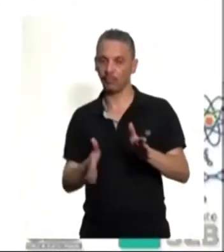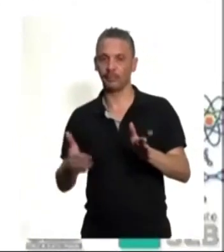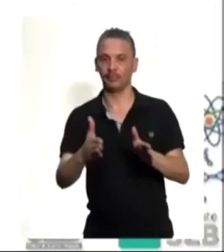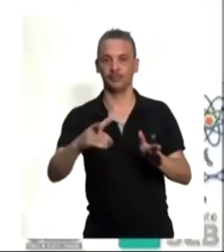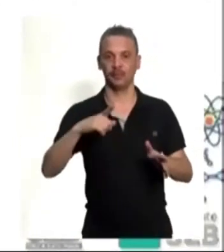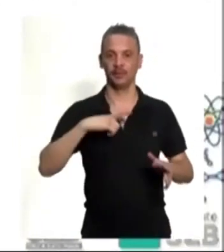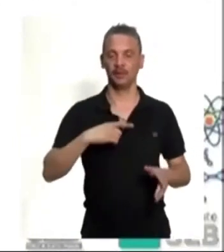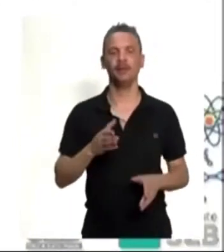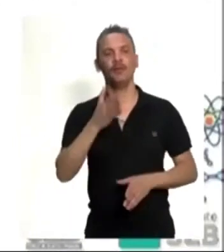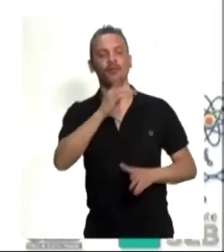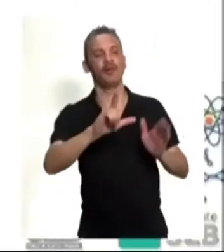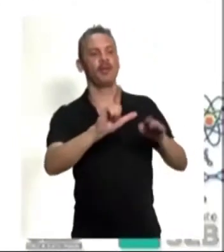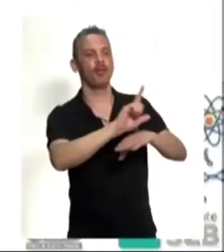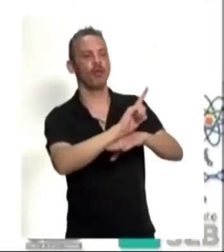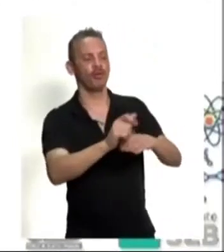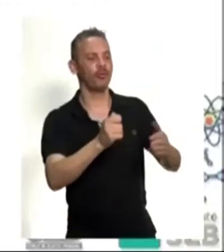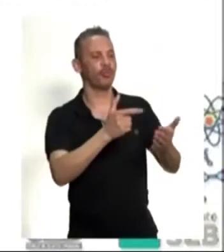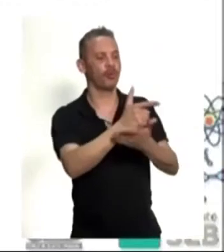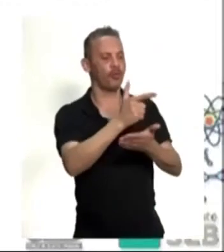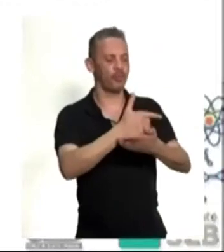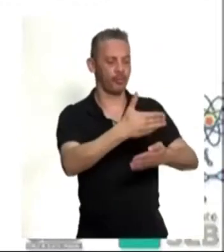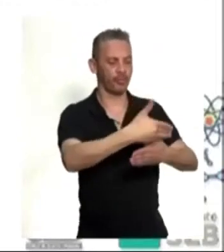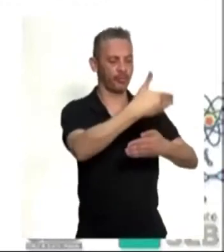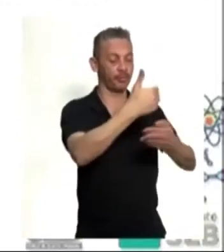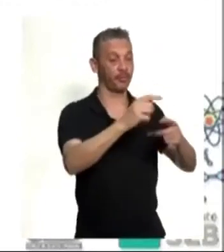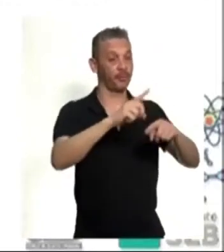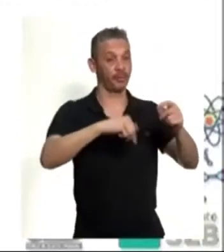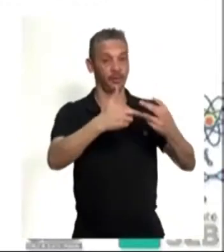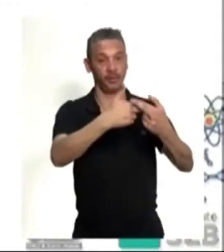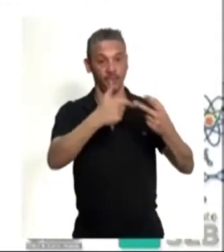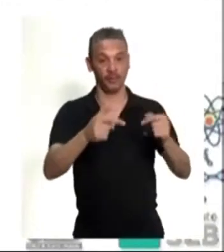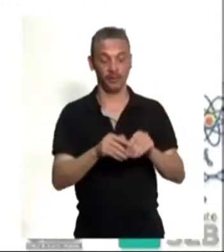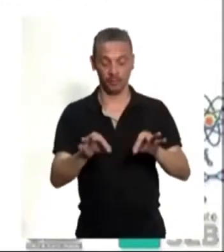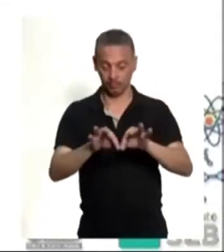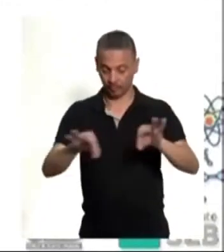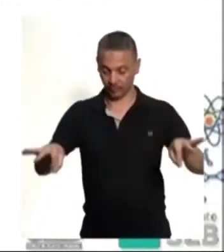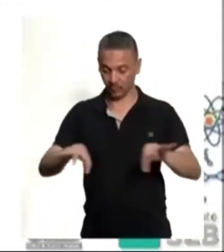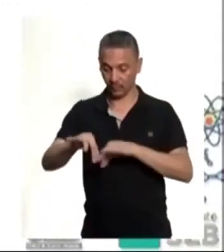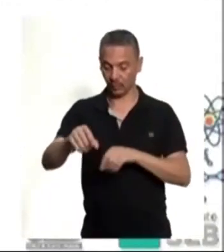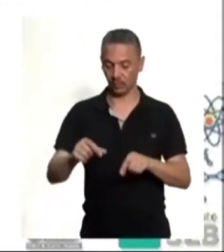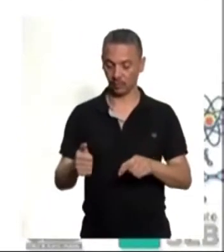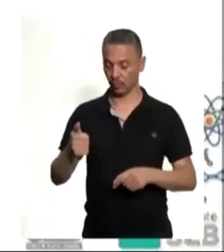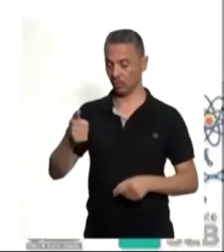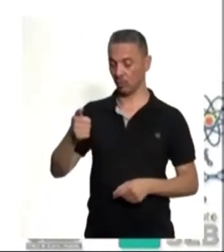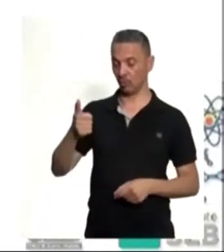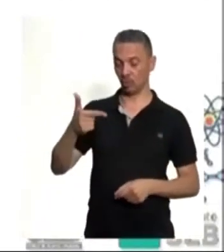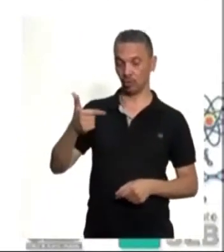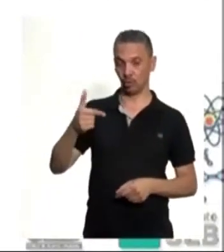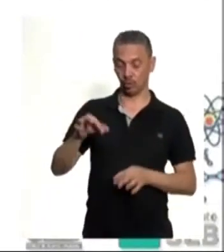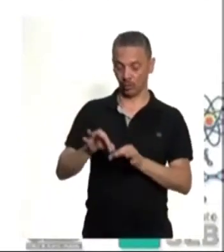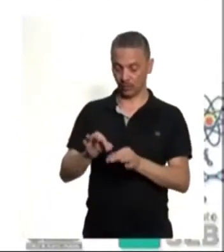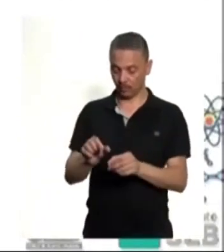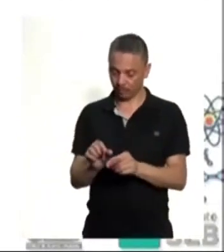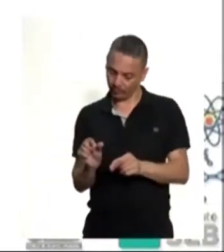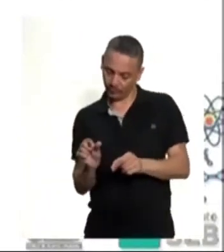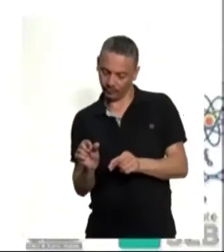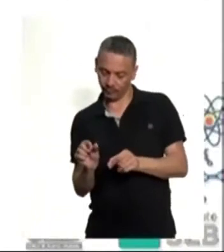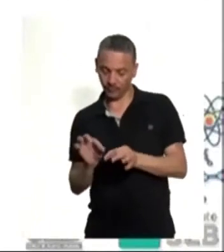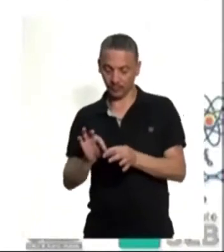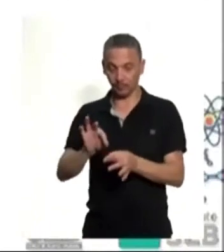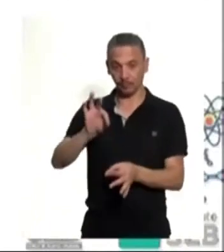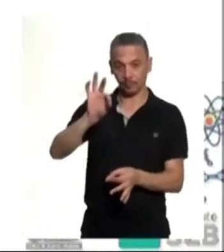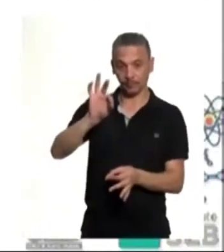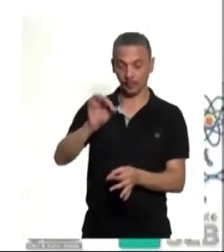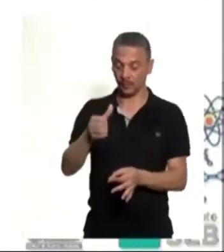loja especializada e compraram os equipamentos necessários. As dimensões do aquário eram 12 decímetros de largura, 6 decímetros